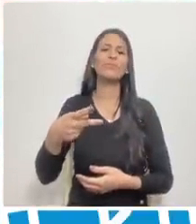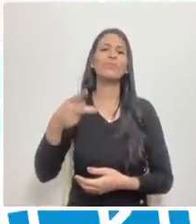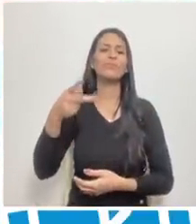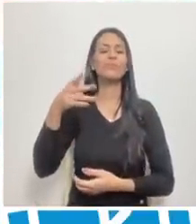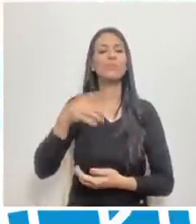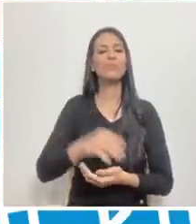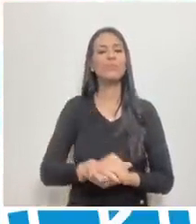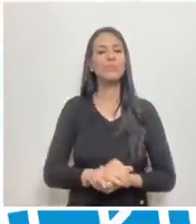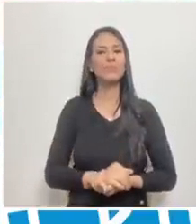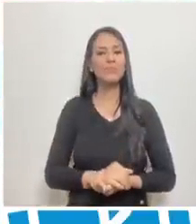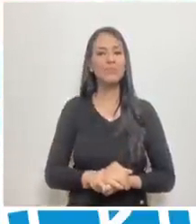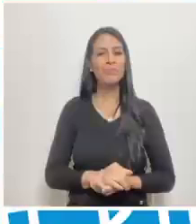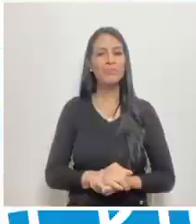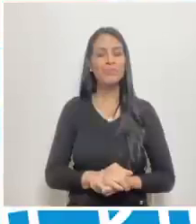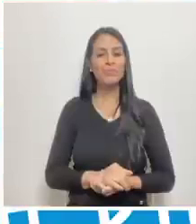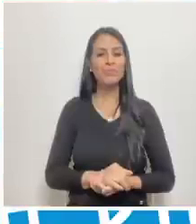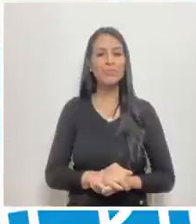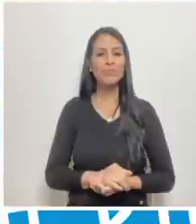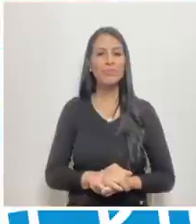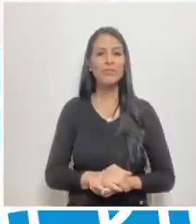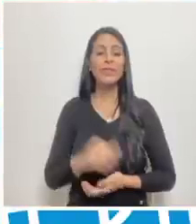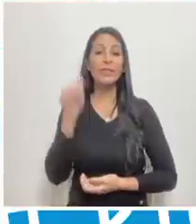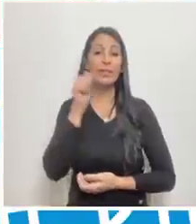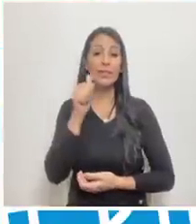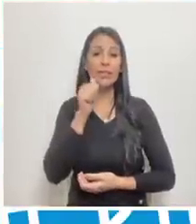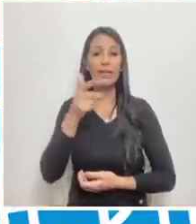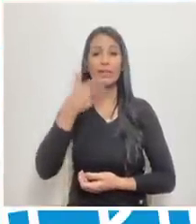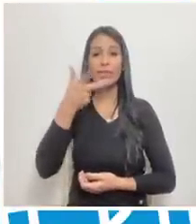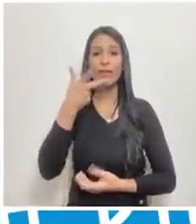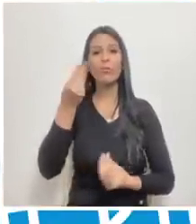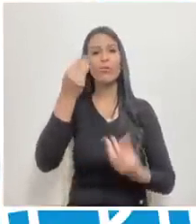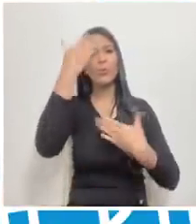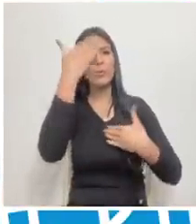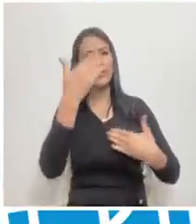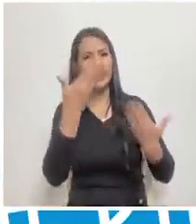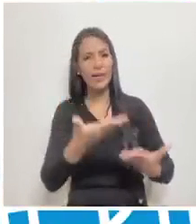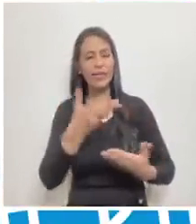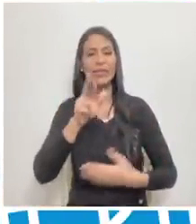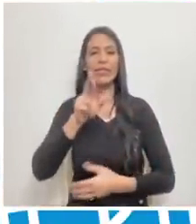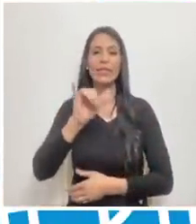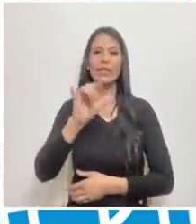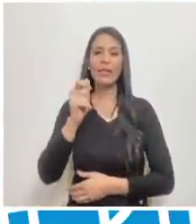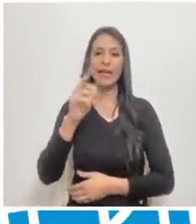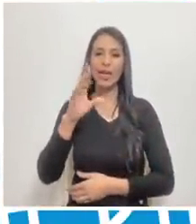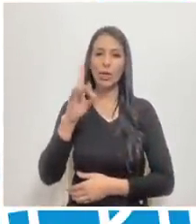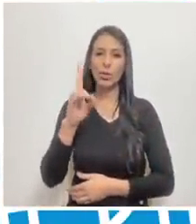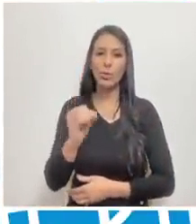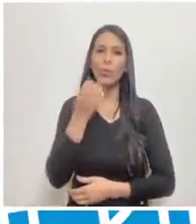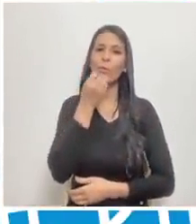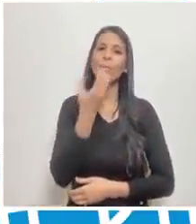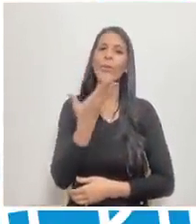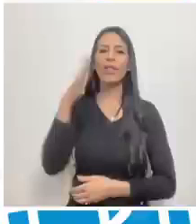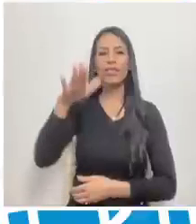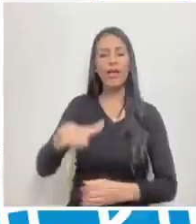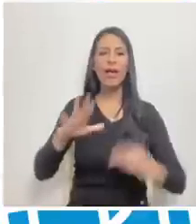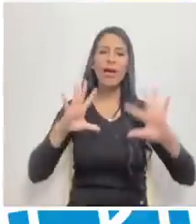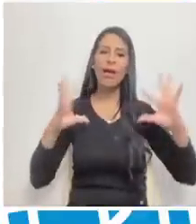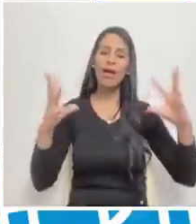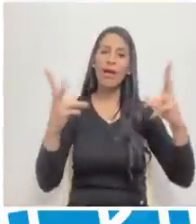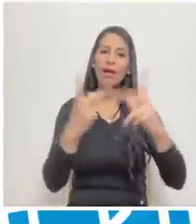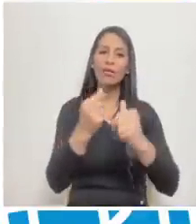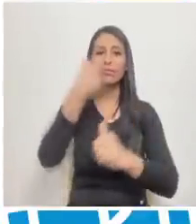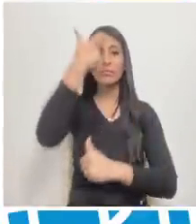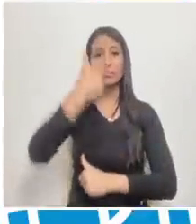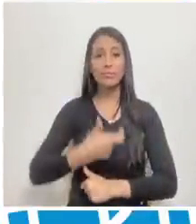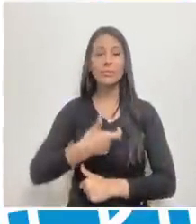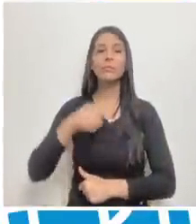Muito obrigada, Ricardo. Boa tarde a todos, boa tarde a todas. É um prazer estar aqui com vocês. Eu sou Maria